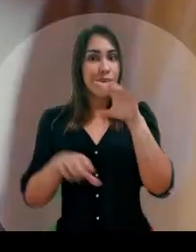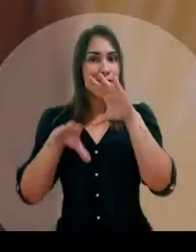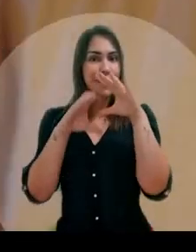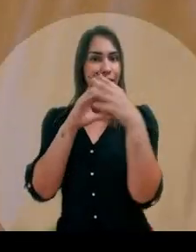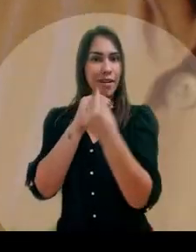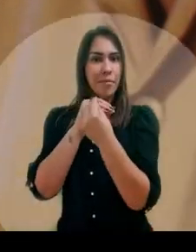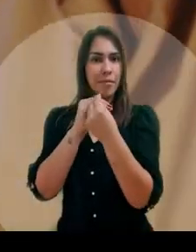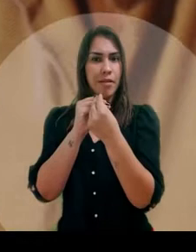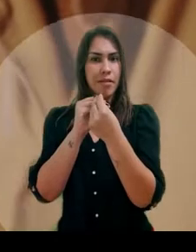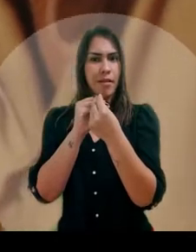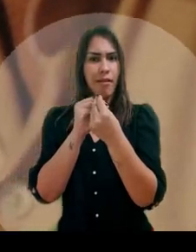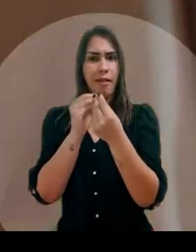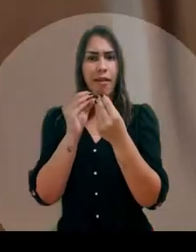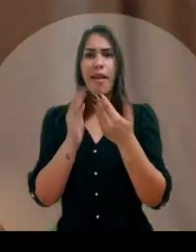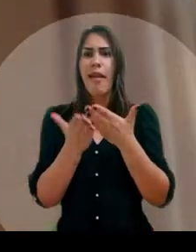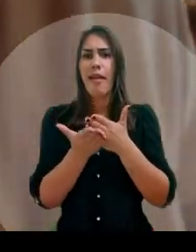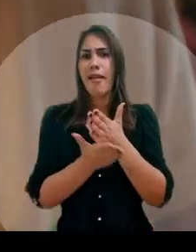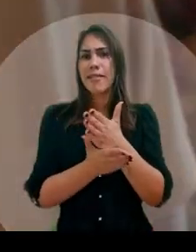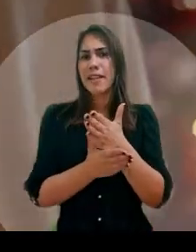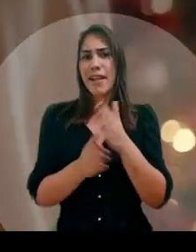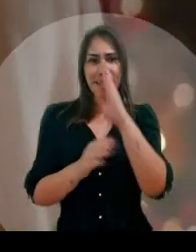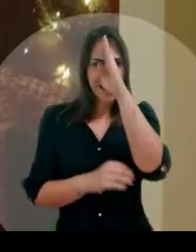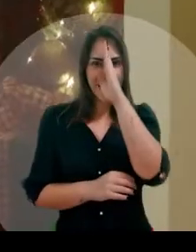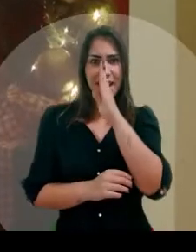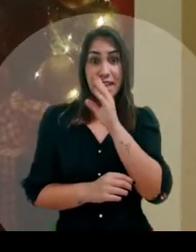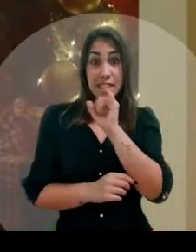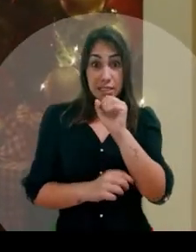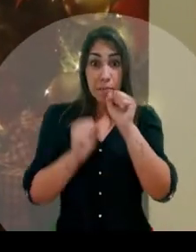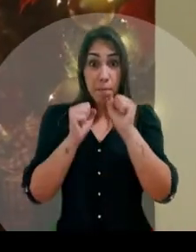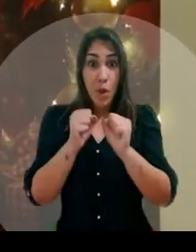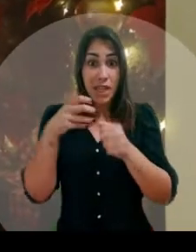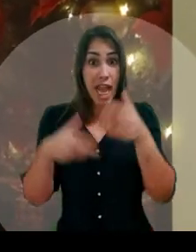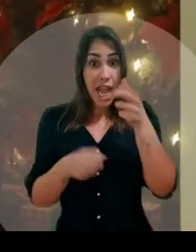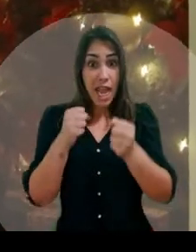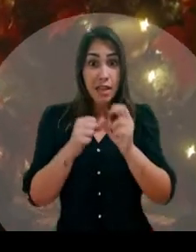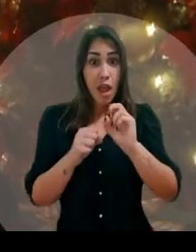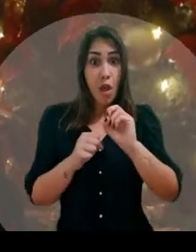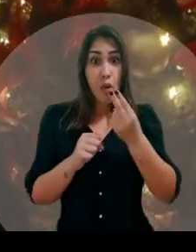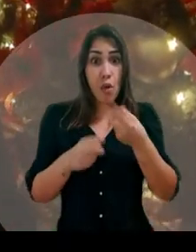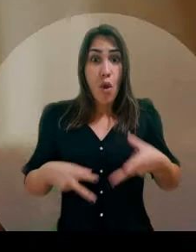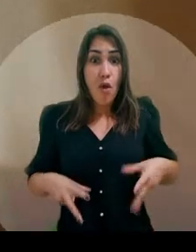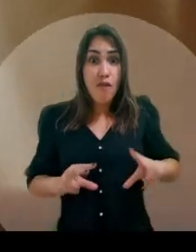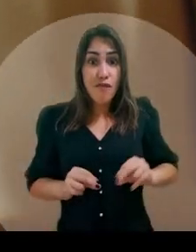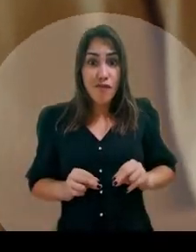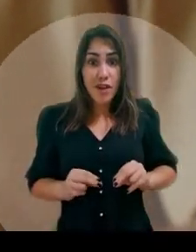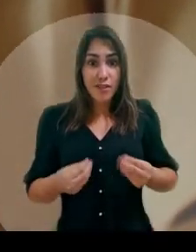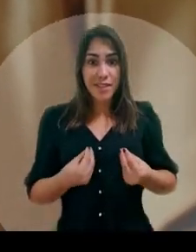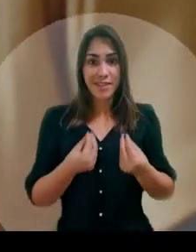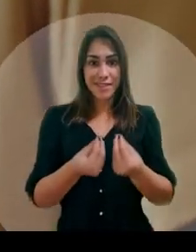e a entrada gratuita se puder contribua com leite em pó e fralda